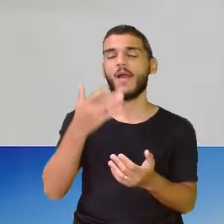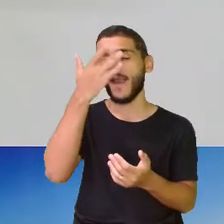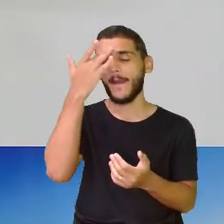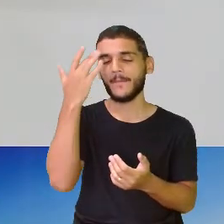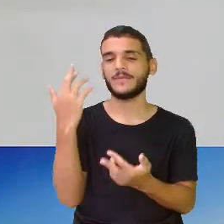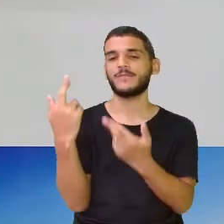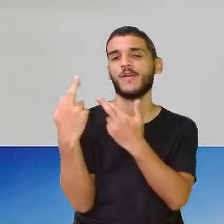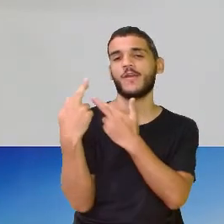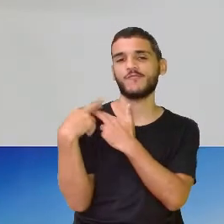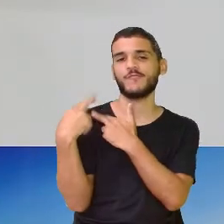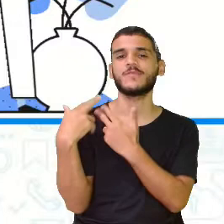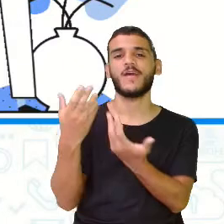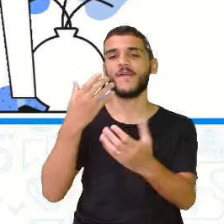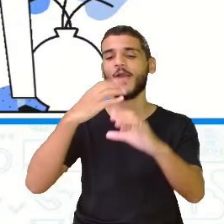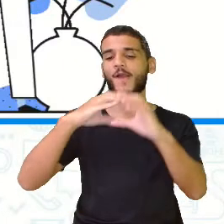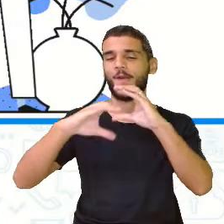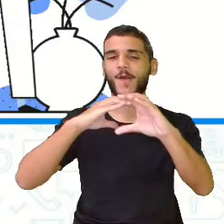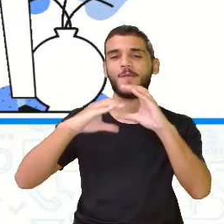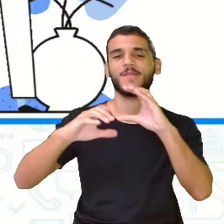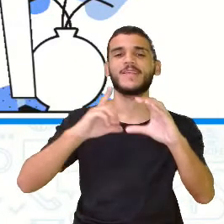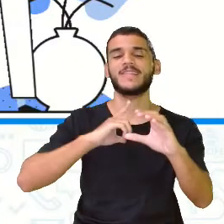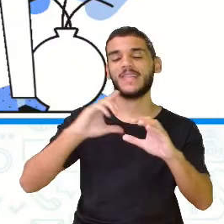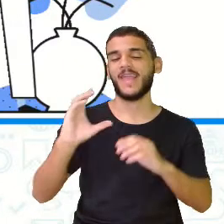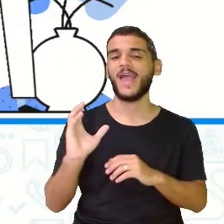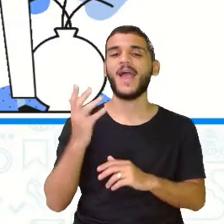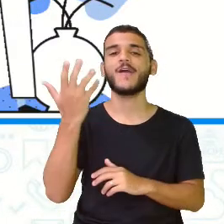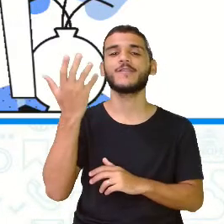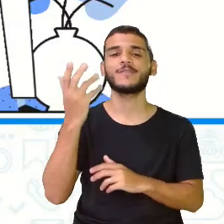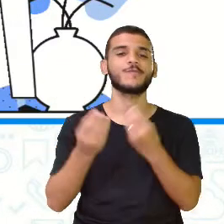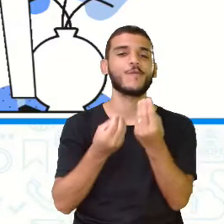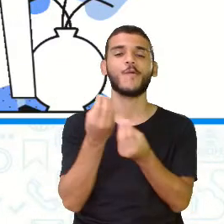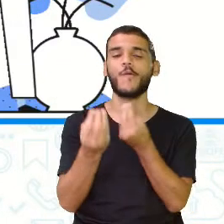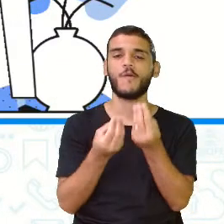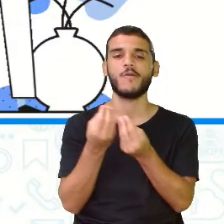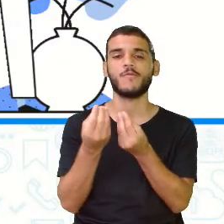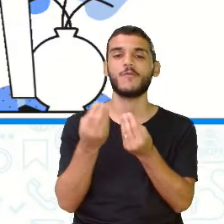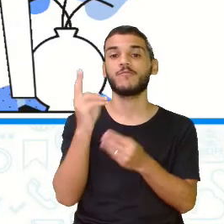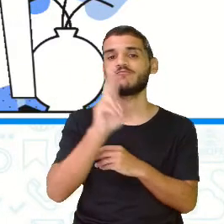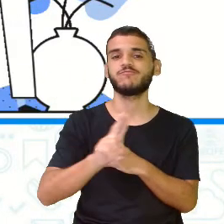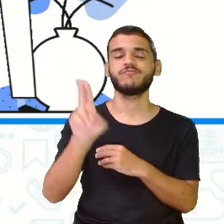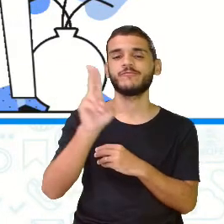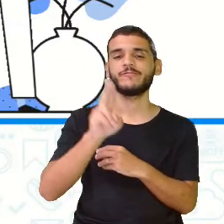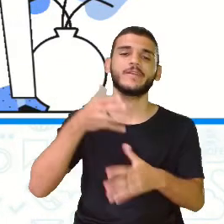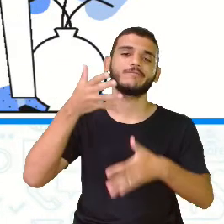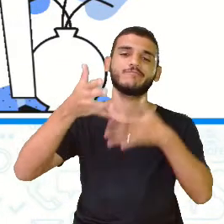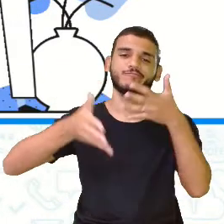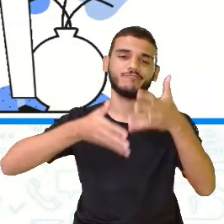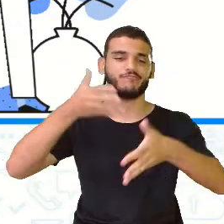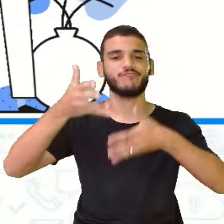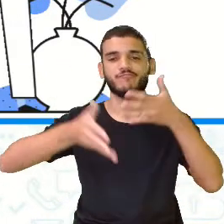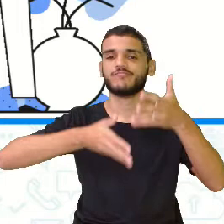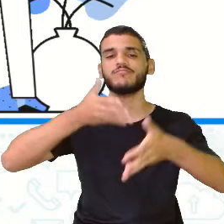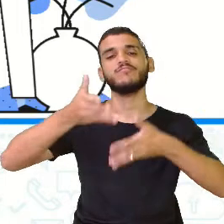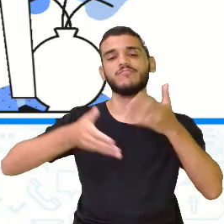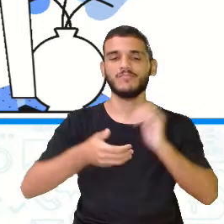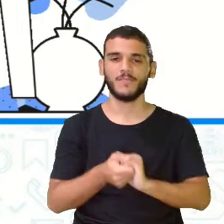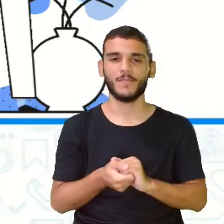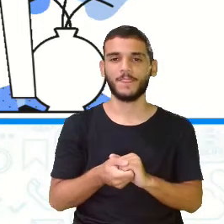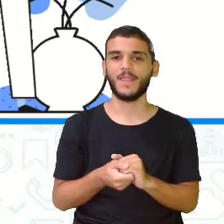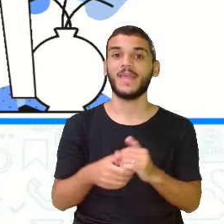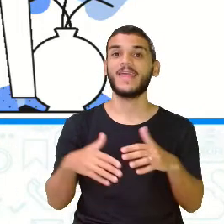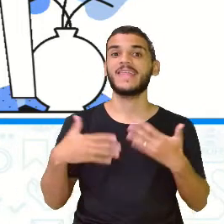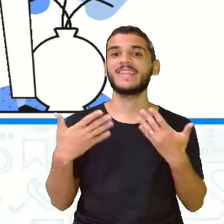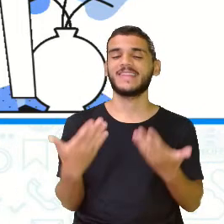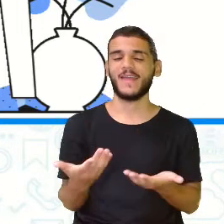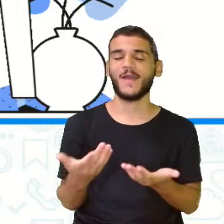a comunicação acontece através destas palavras. E o livro que eu trouxe hoje para a gente